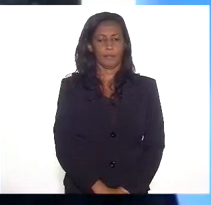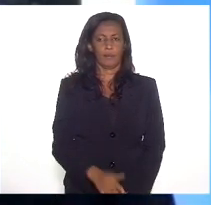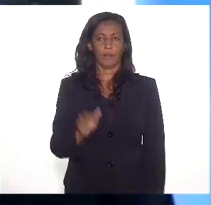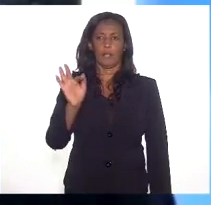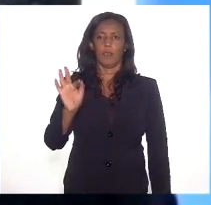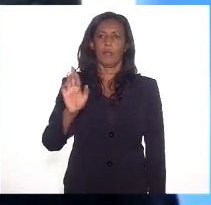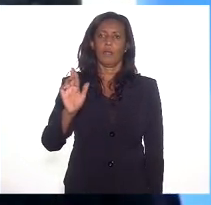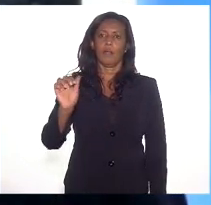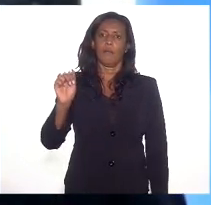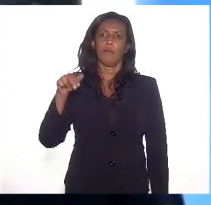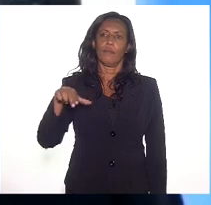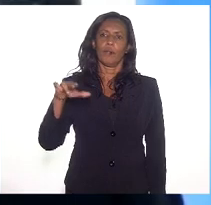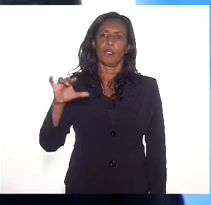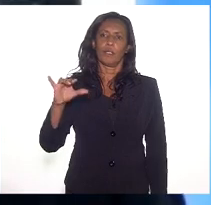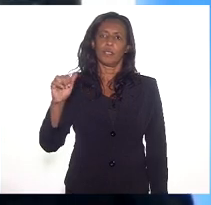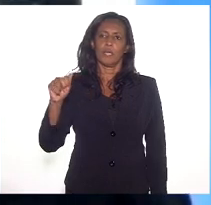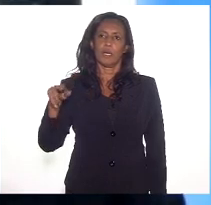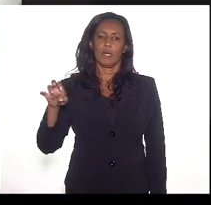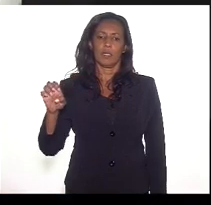Franciane Mota.